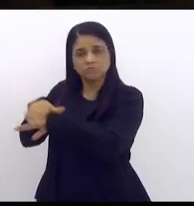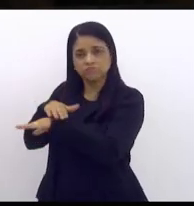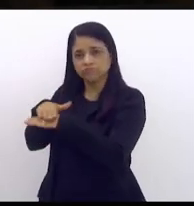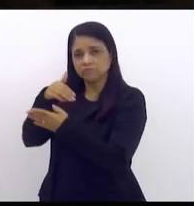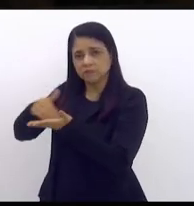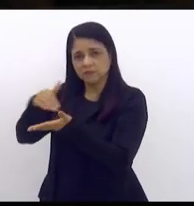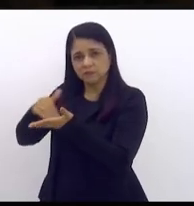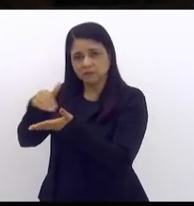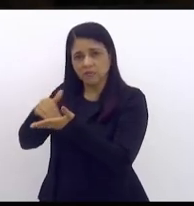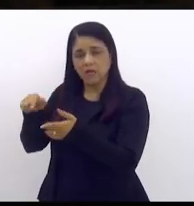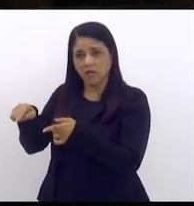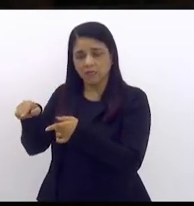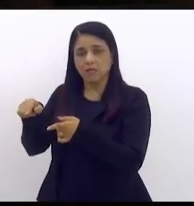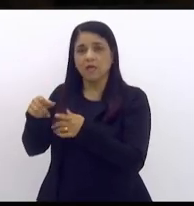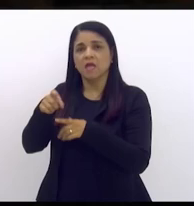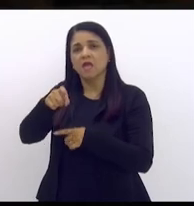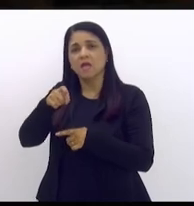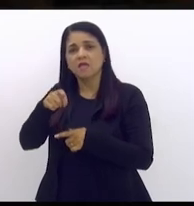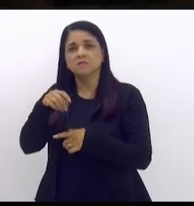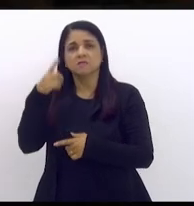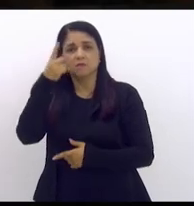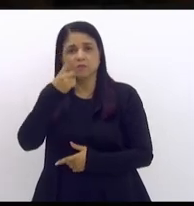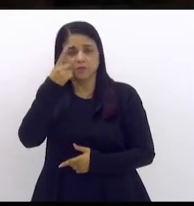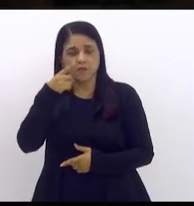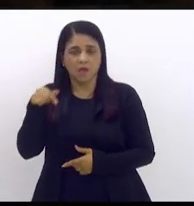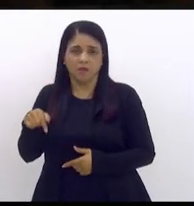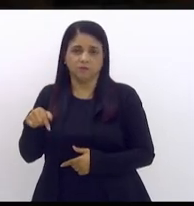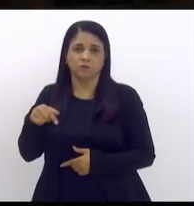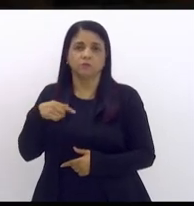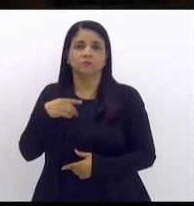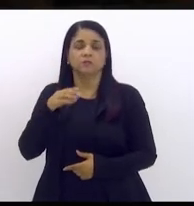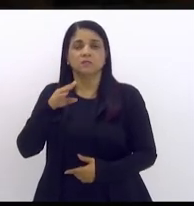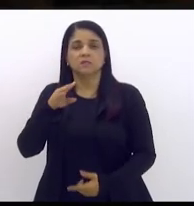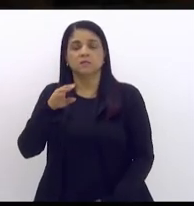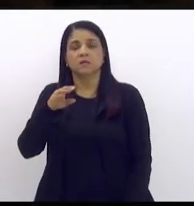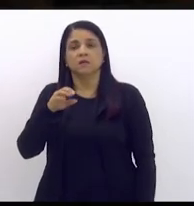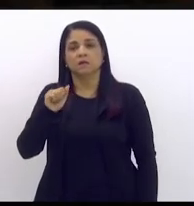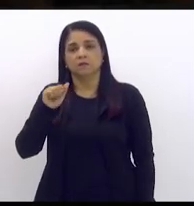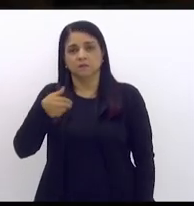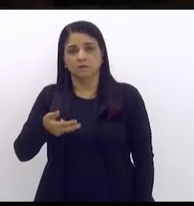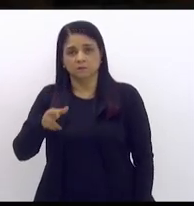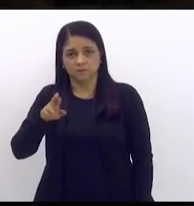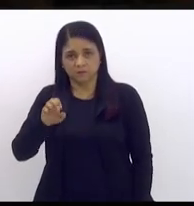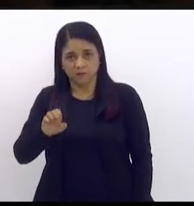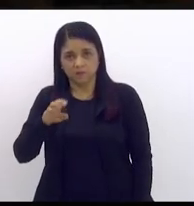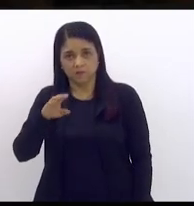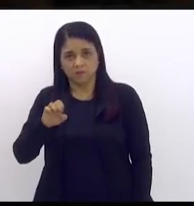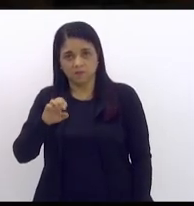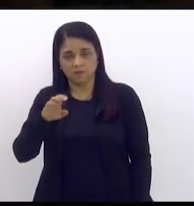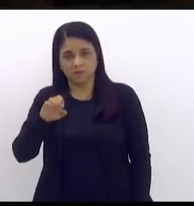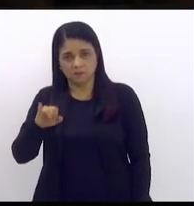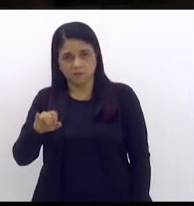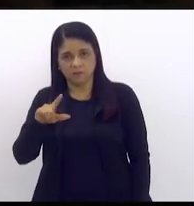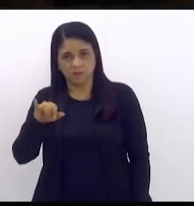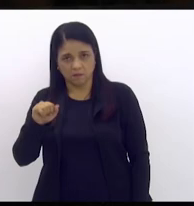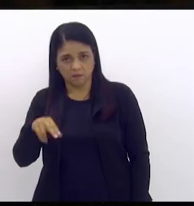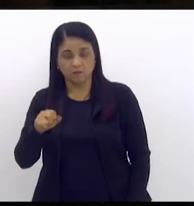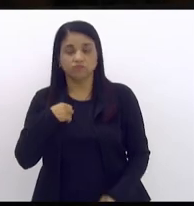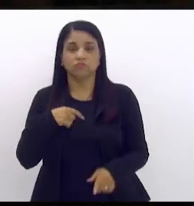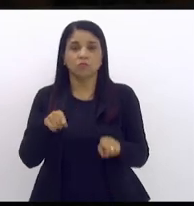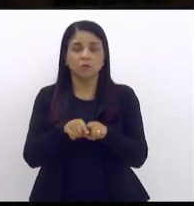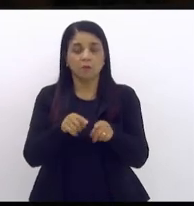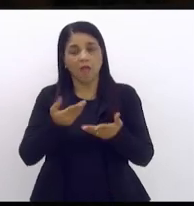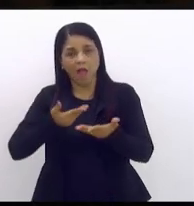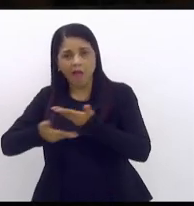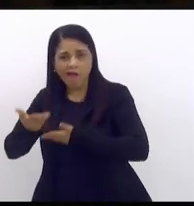Federativos, o ex-deputado, ex-presidente dessa casa, André Siciliano, companheiro também, e fiz uma grande articulação para que a gente